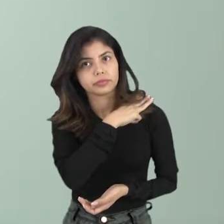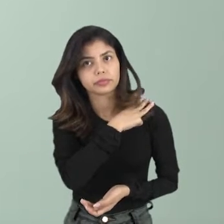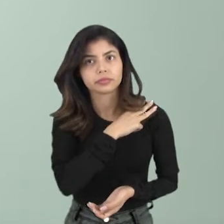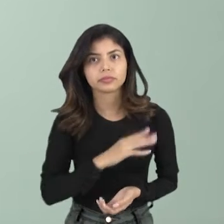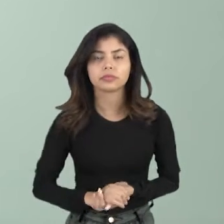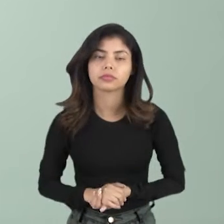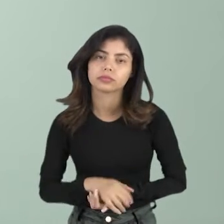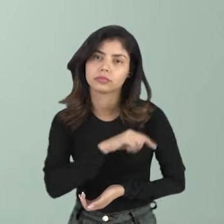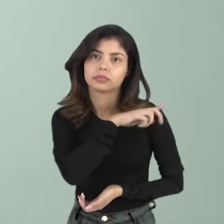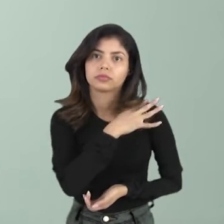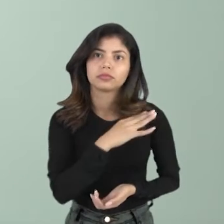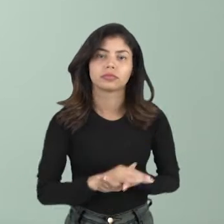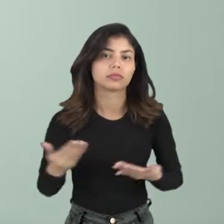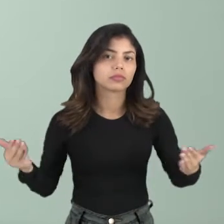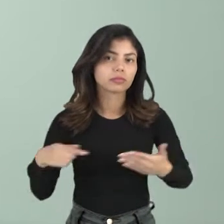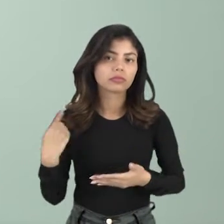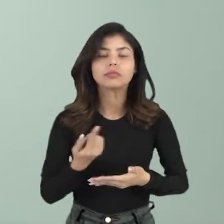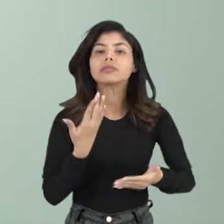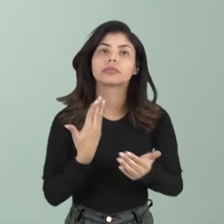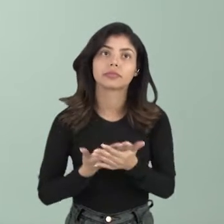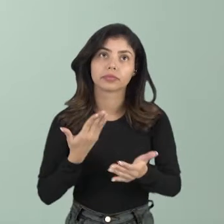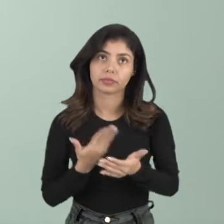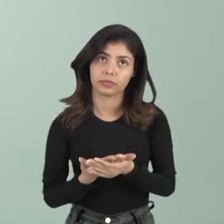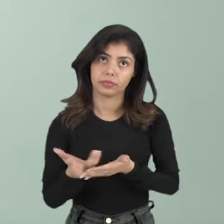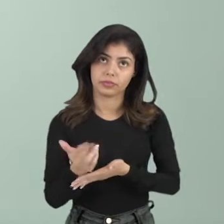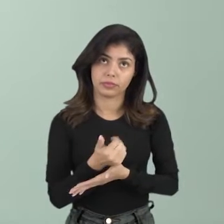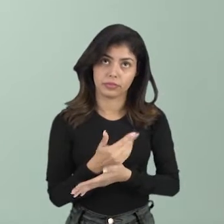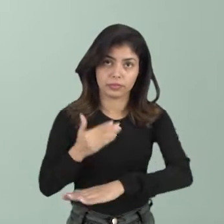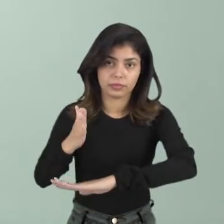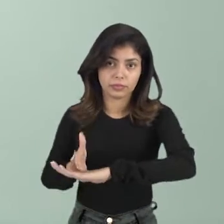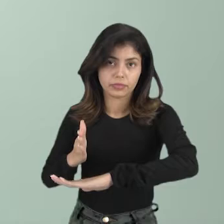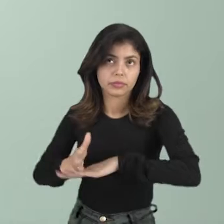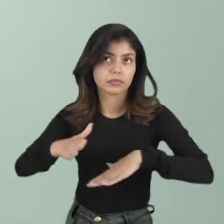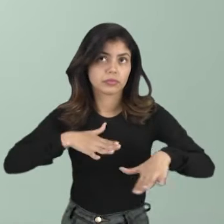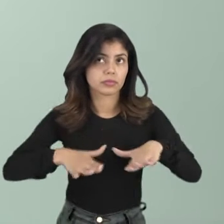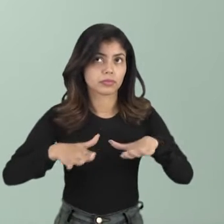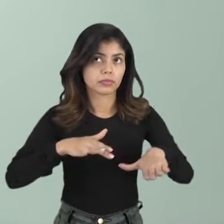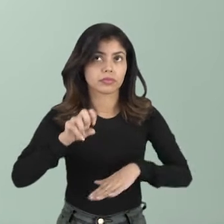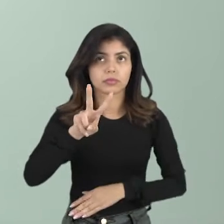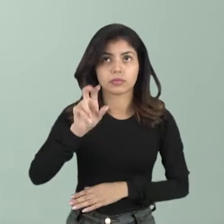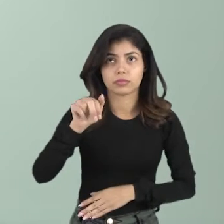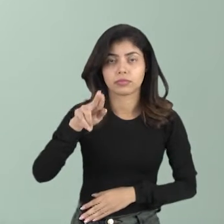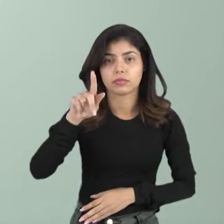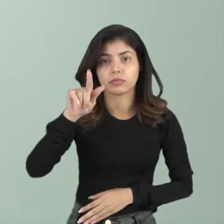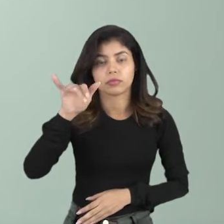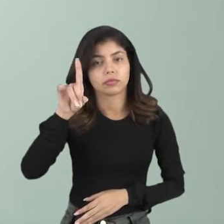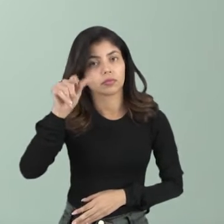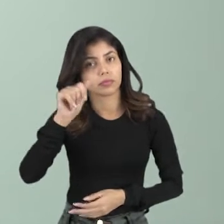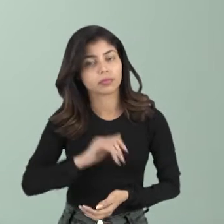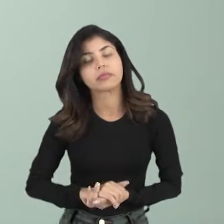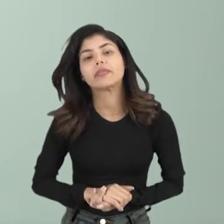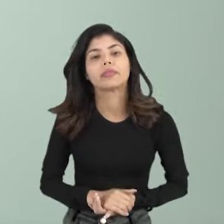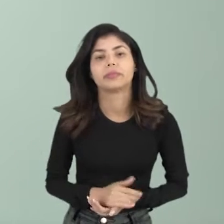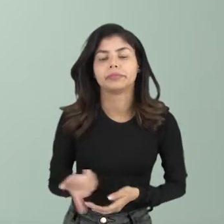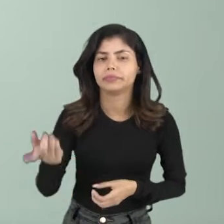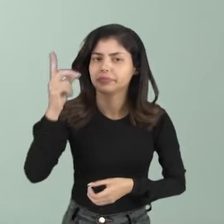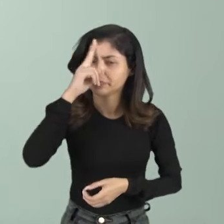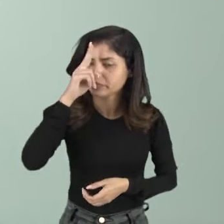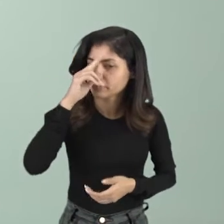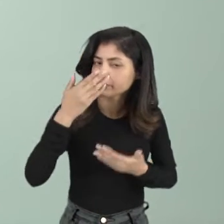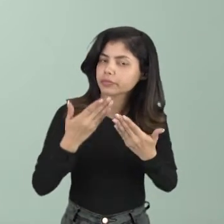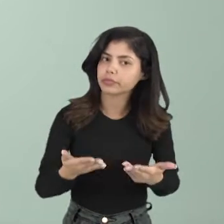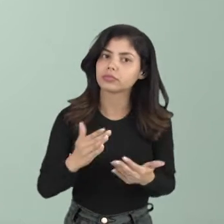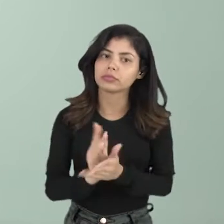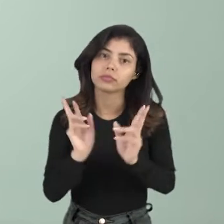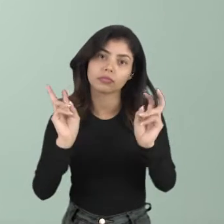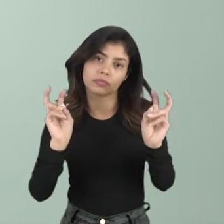ensino médio. Hoje nós vamos estudar sobre a arte moderna e os movimentos de vanguarda. Quero ressaltar para você